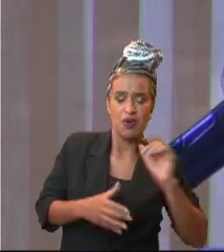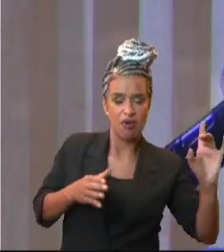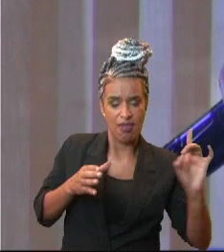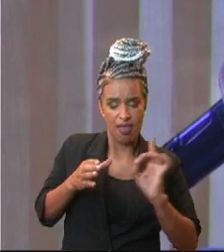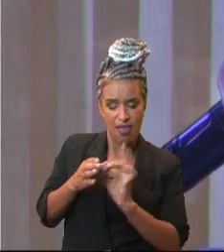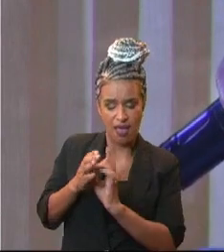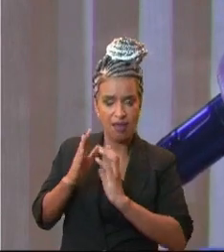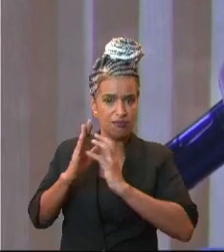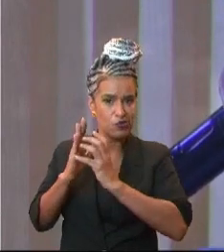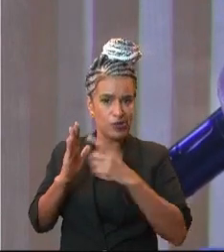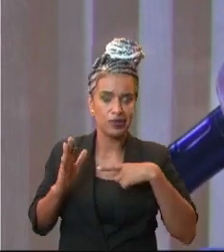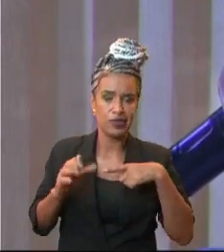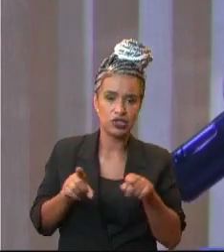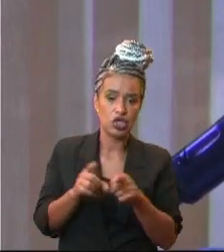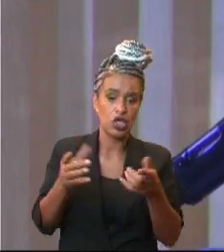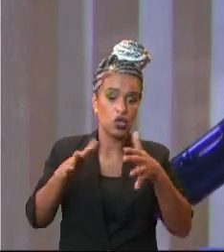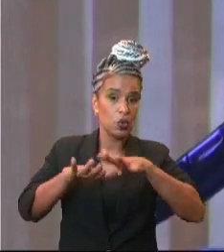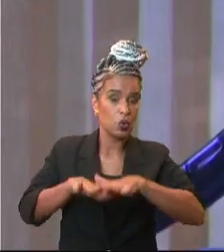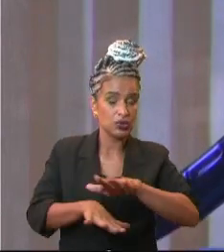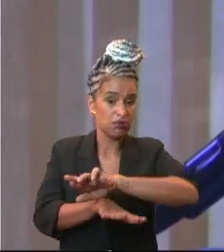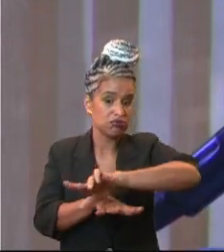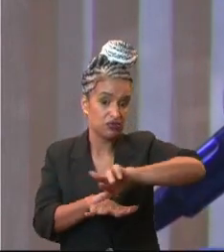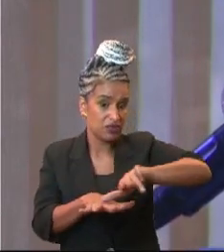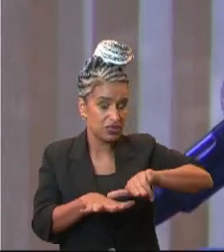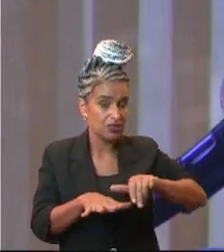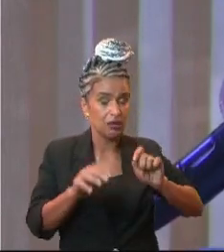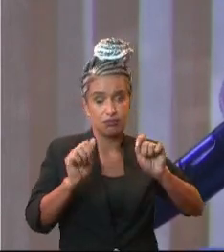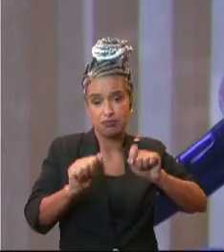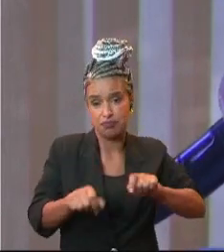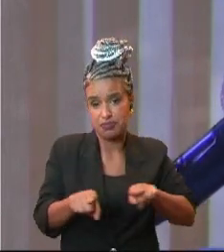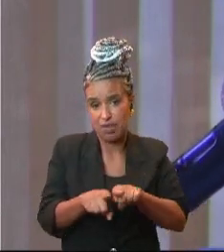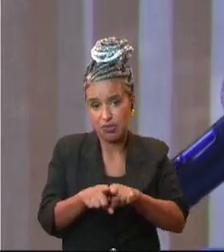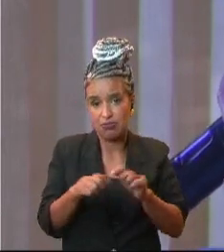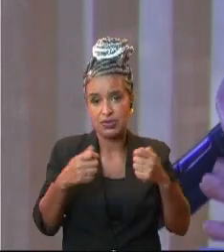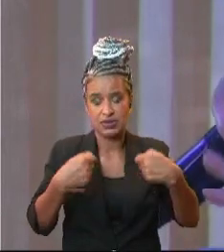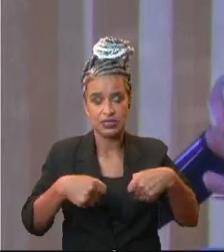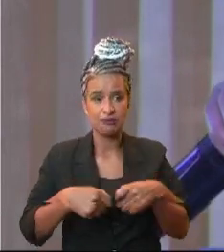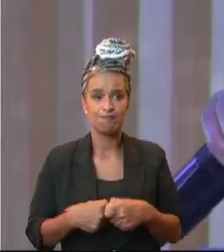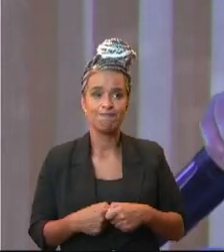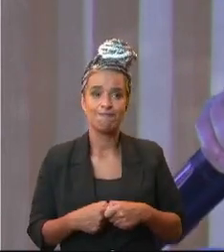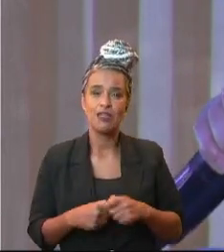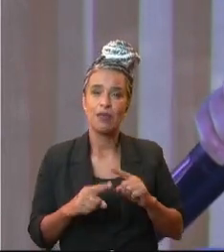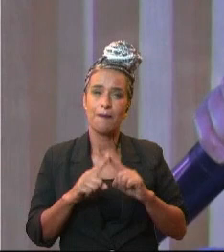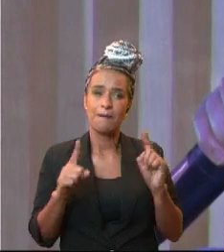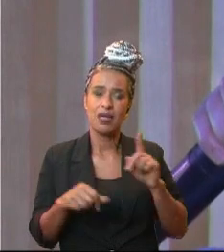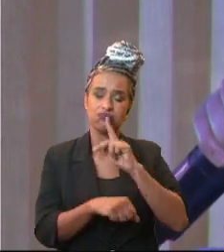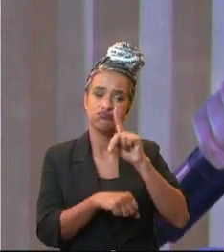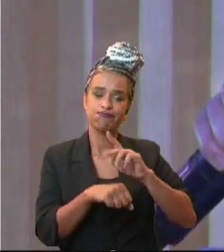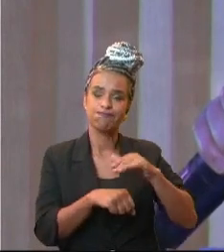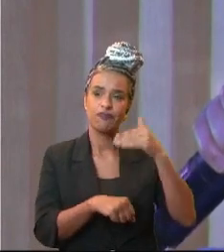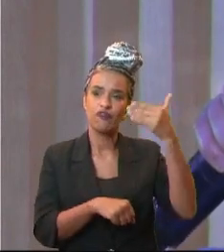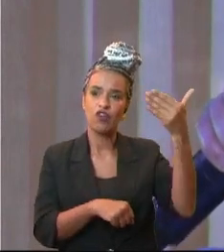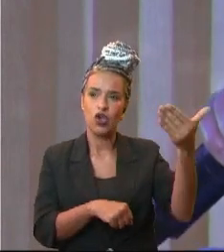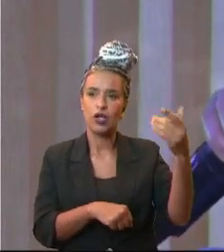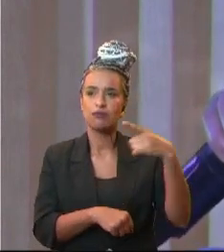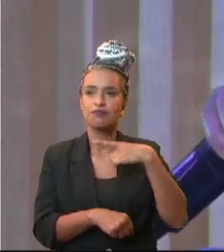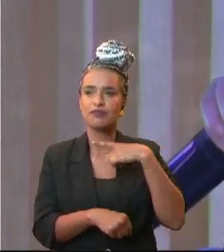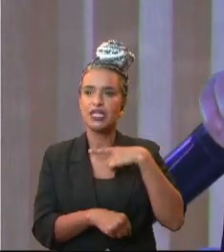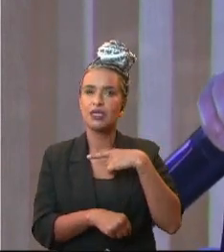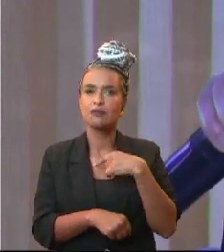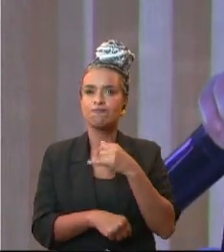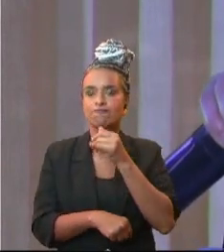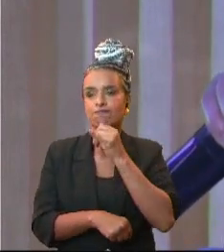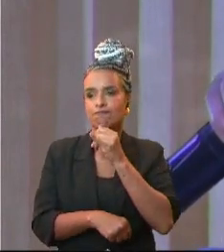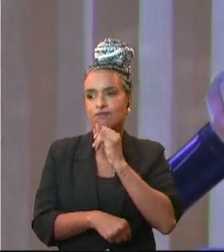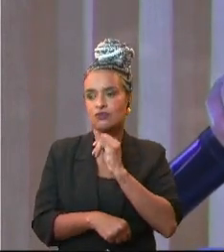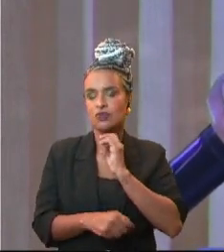debate político, de mais inclusão, de mais diversidade. Já no plano internacional existe ainda, digamos,